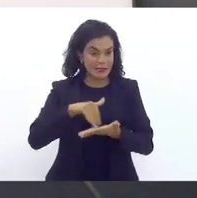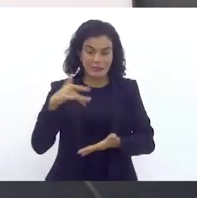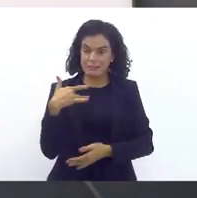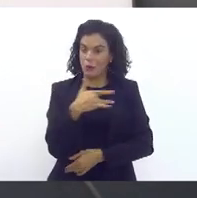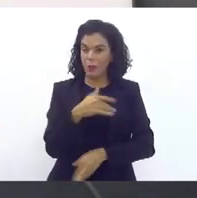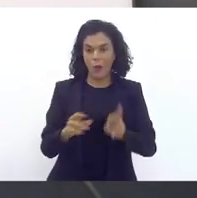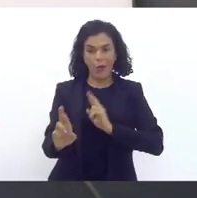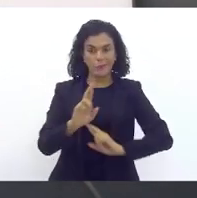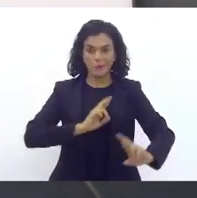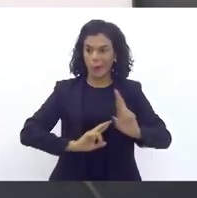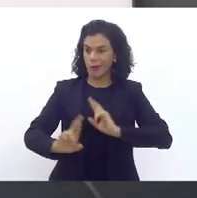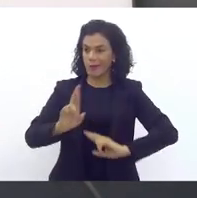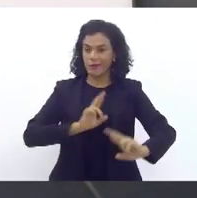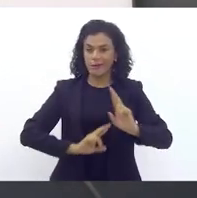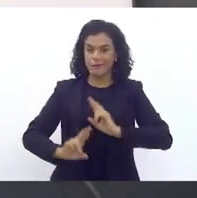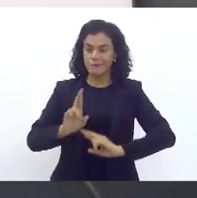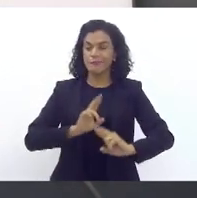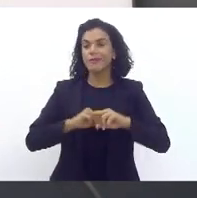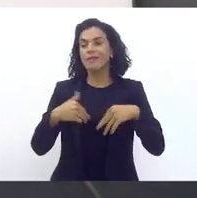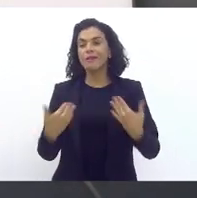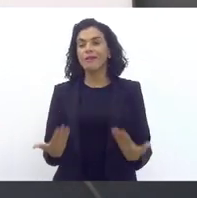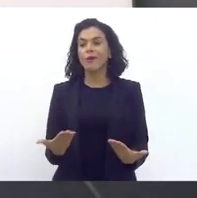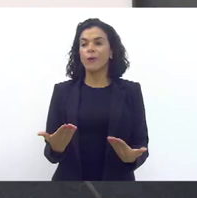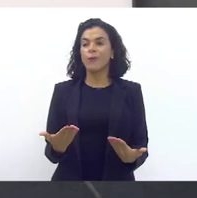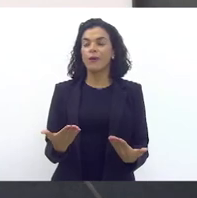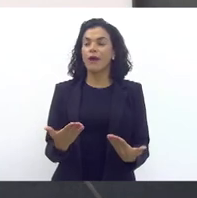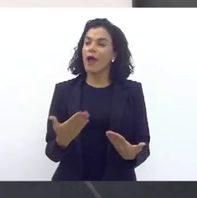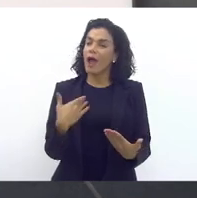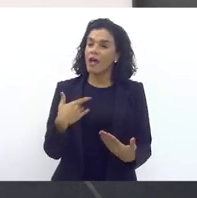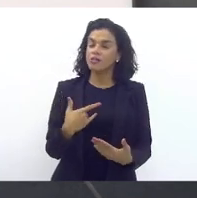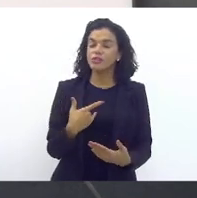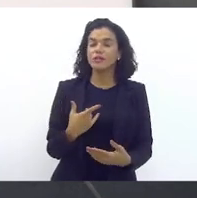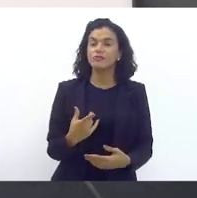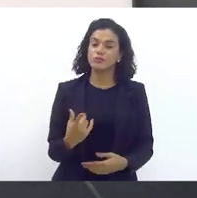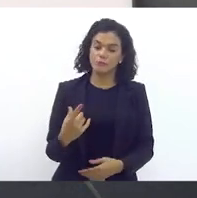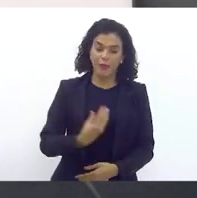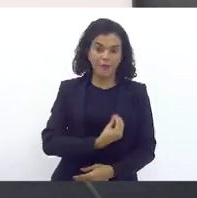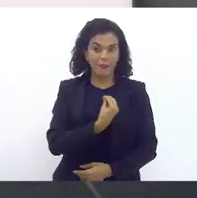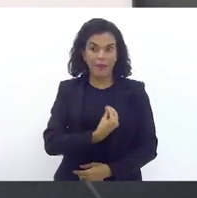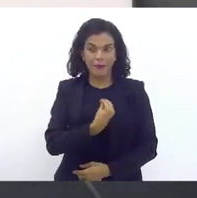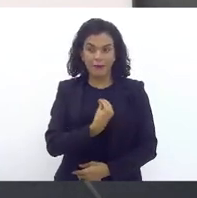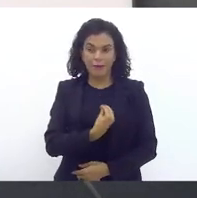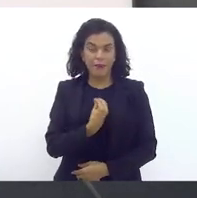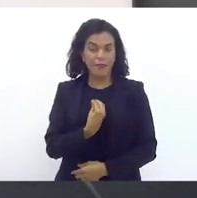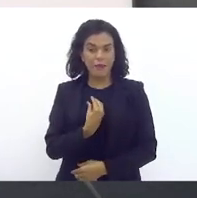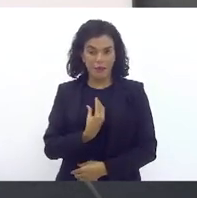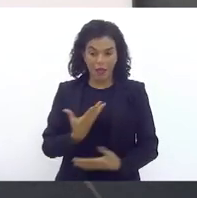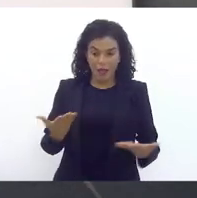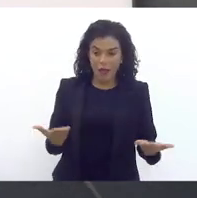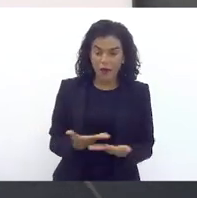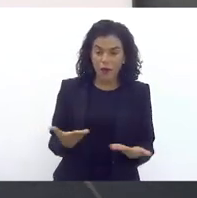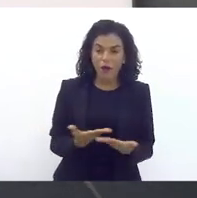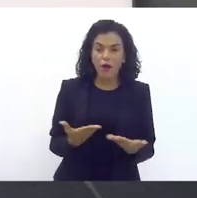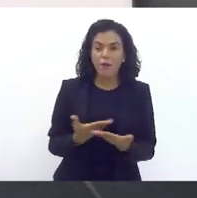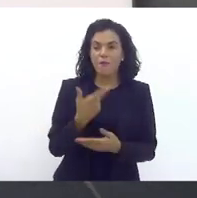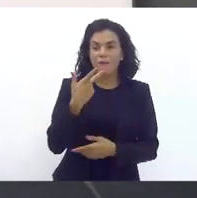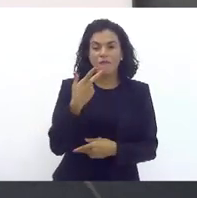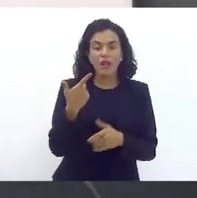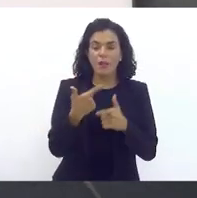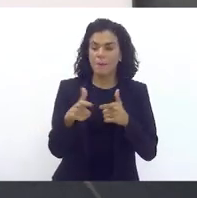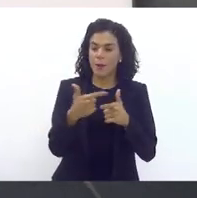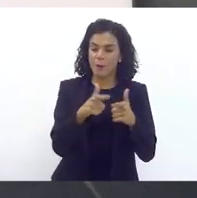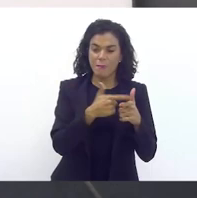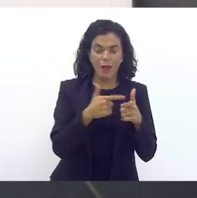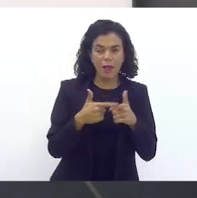responde. Então, a gente veio para cá não só para falar da problemática,